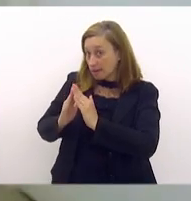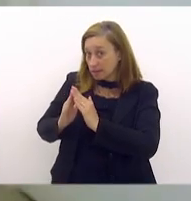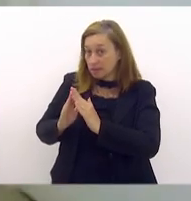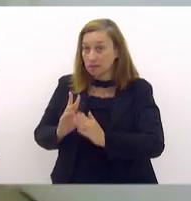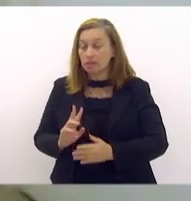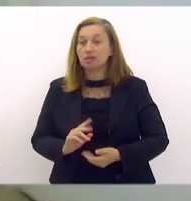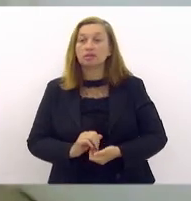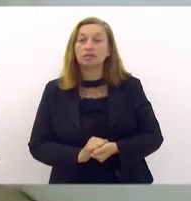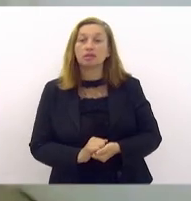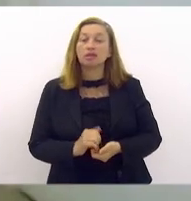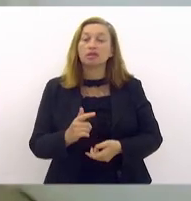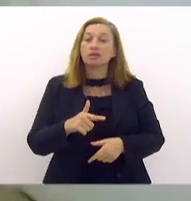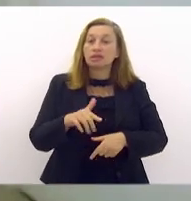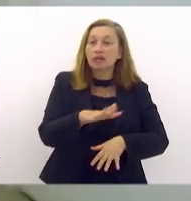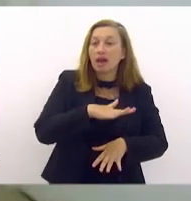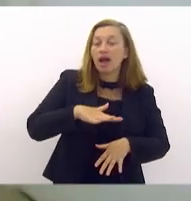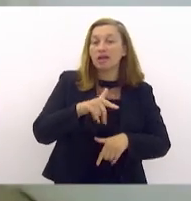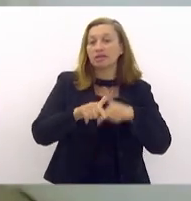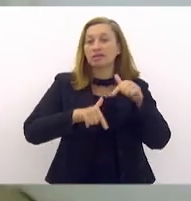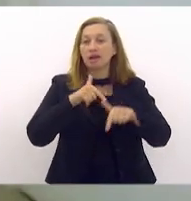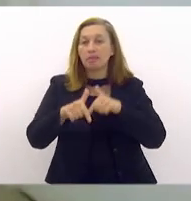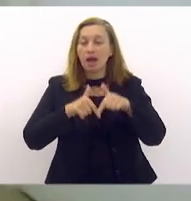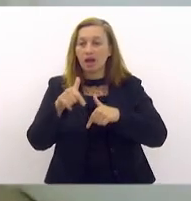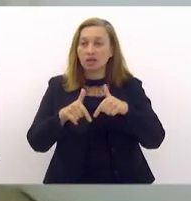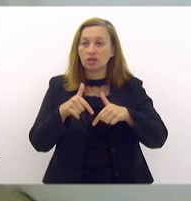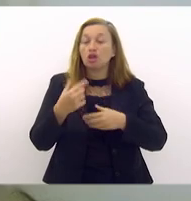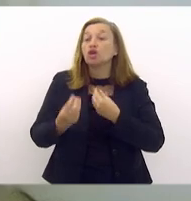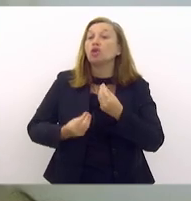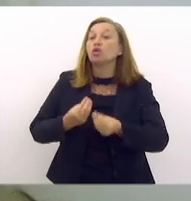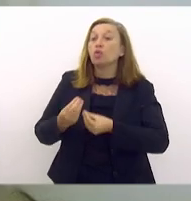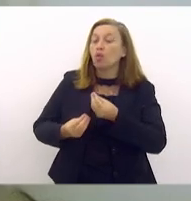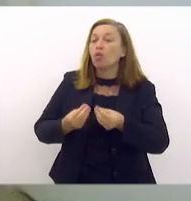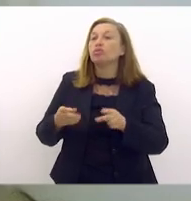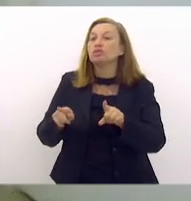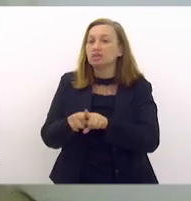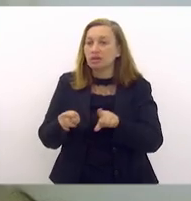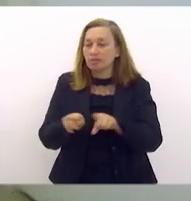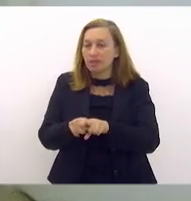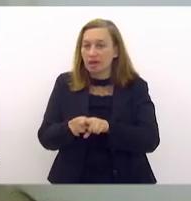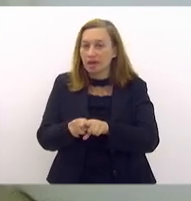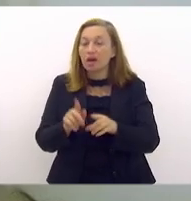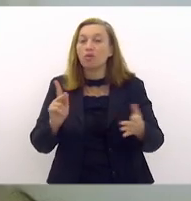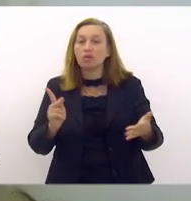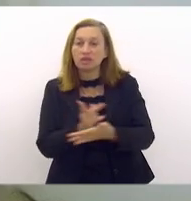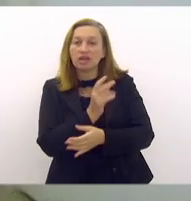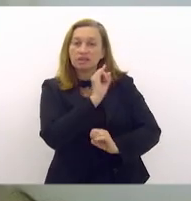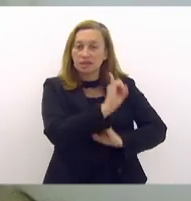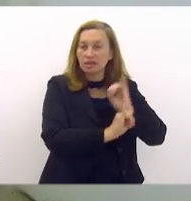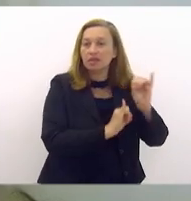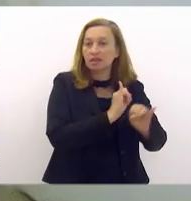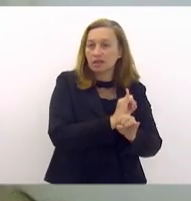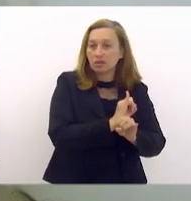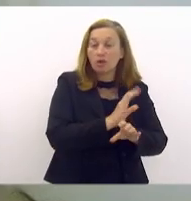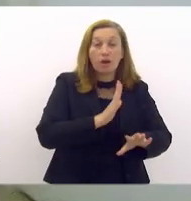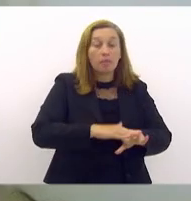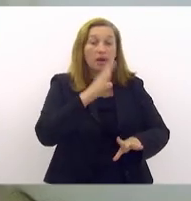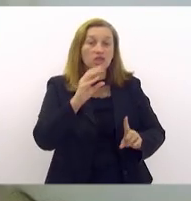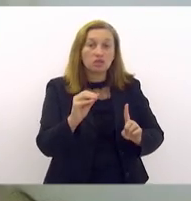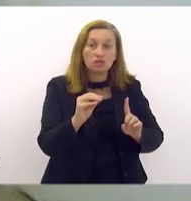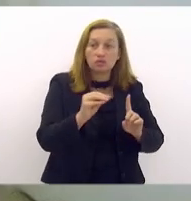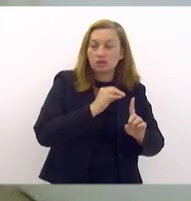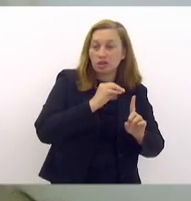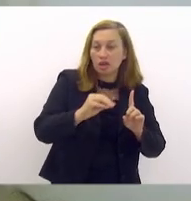seus ambientes de trabalho, e de como isso se reflete também na internet, né? Ou torna ela mais vulnerável